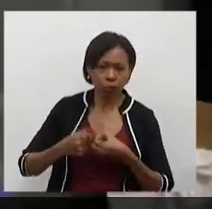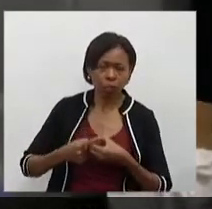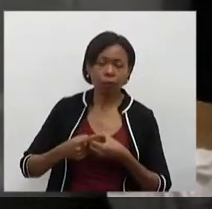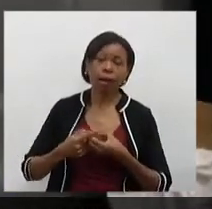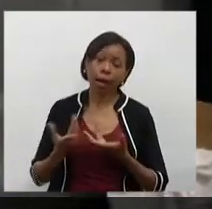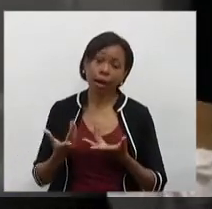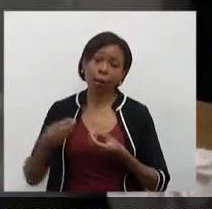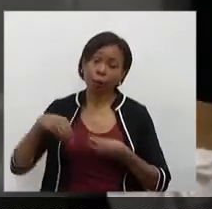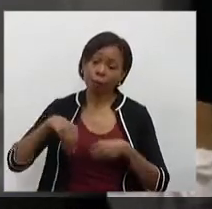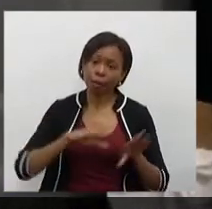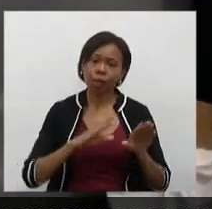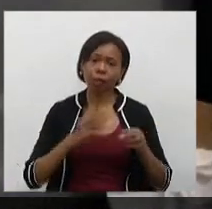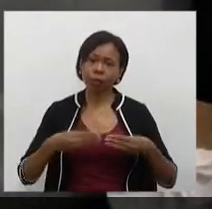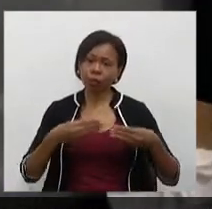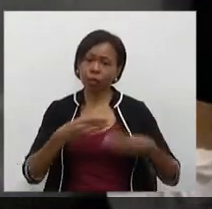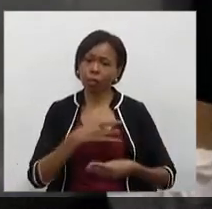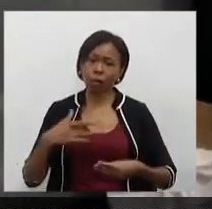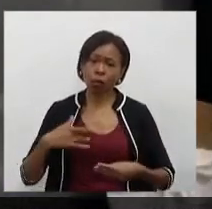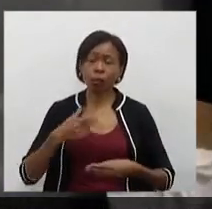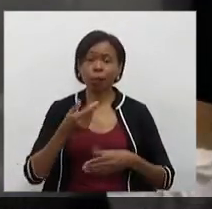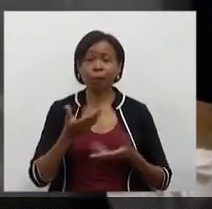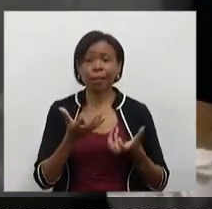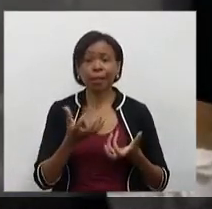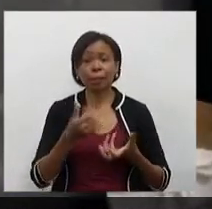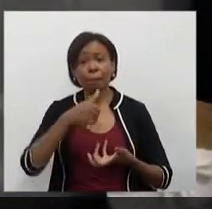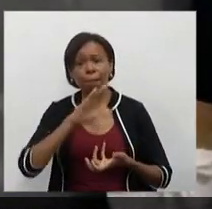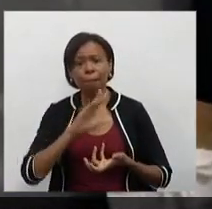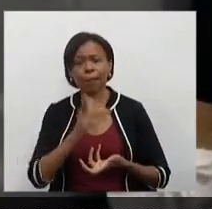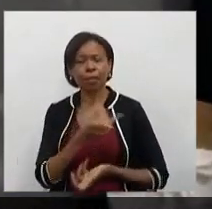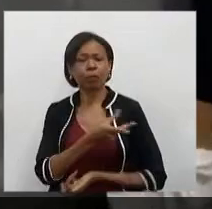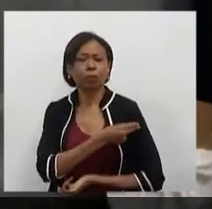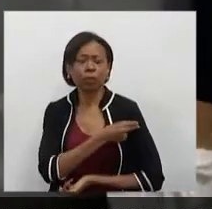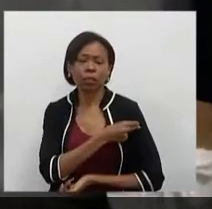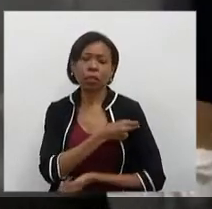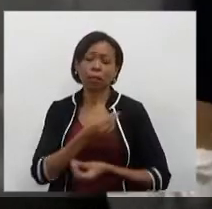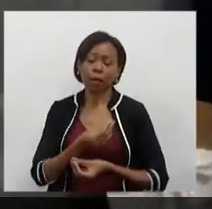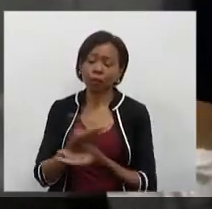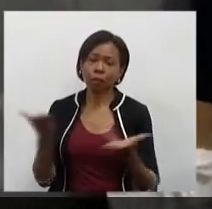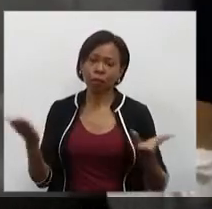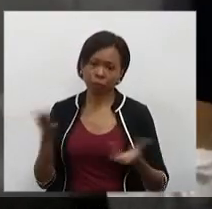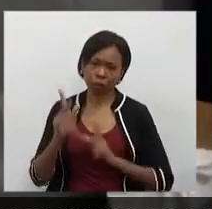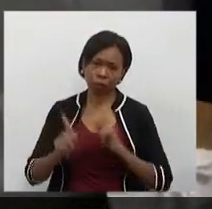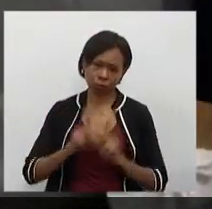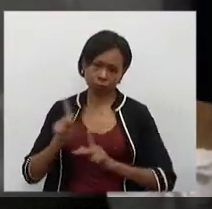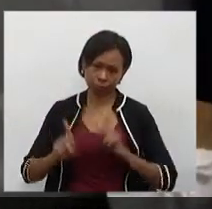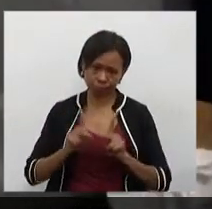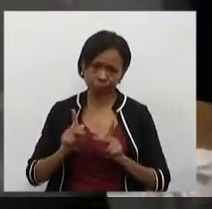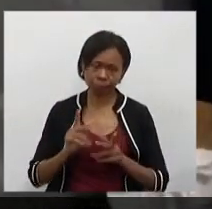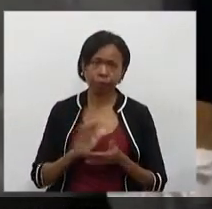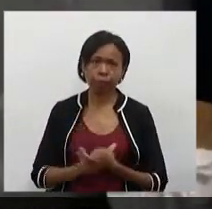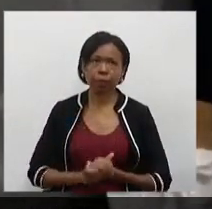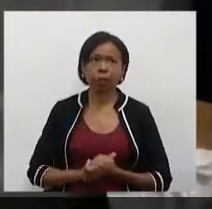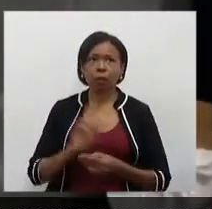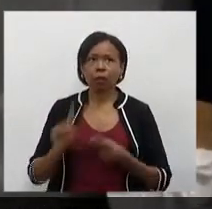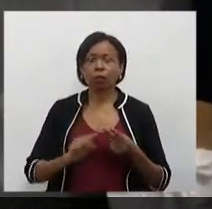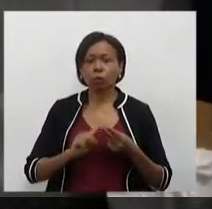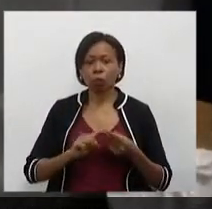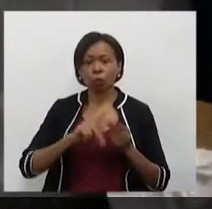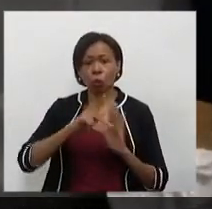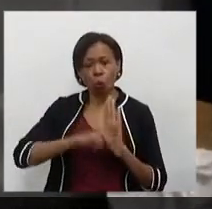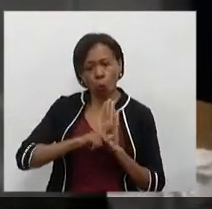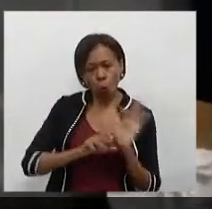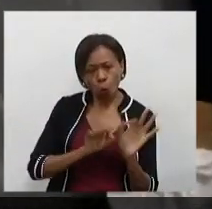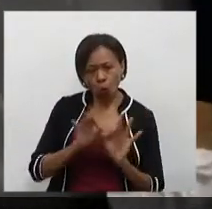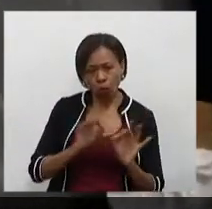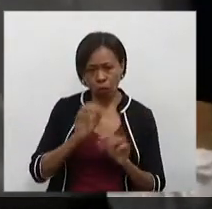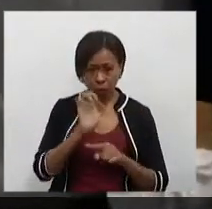essa população ela seja contemplada realmente aí com o envio das vacinas. Com relação ao plano estadual, nós temos um